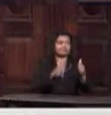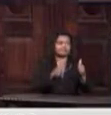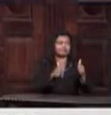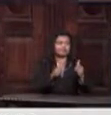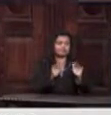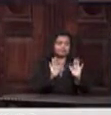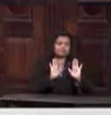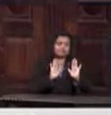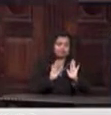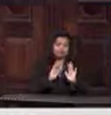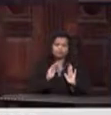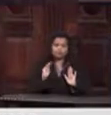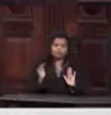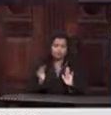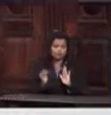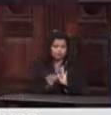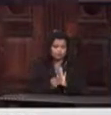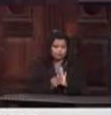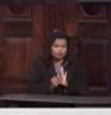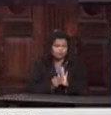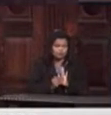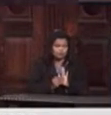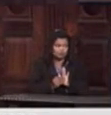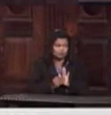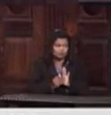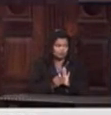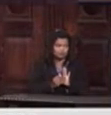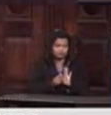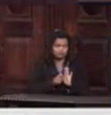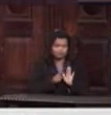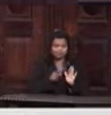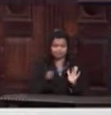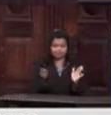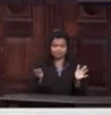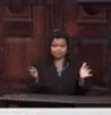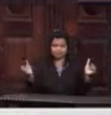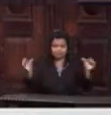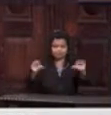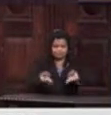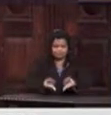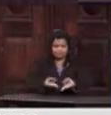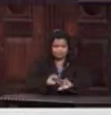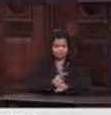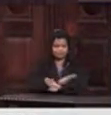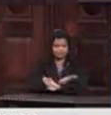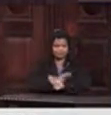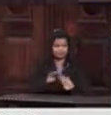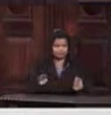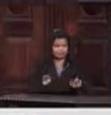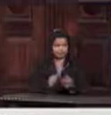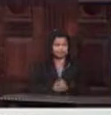Tudo isso, senhor presidente, com os anos veio de água abaixo. Tudo acabou.